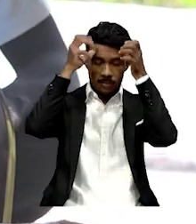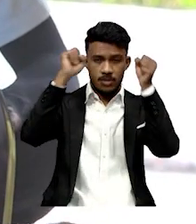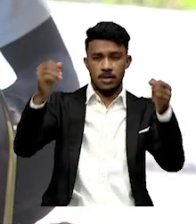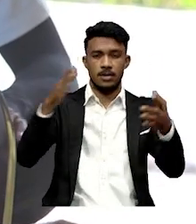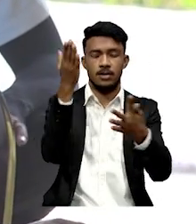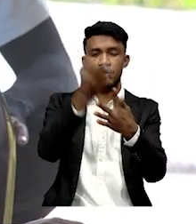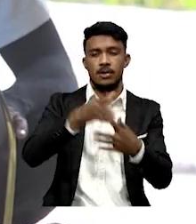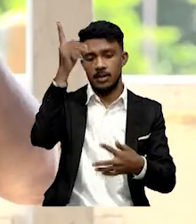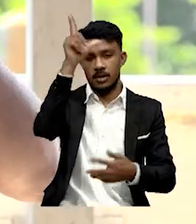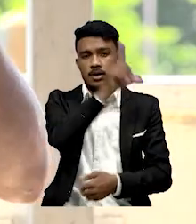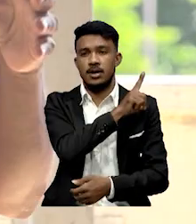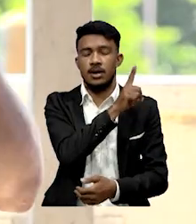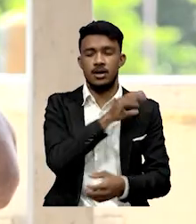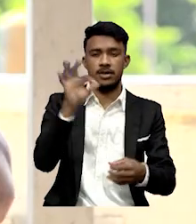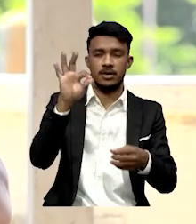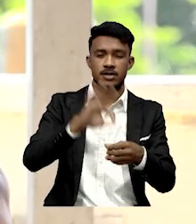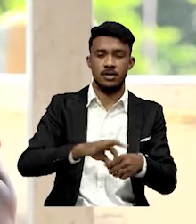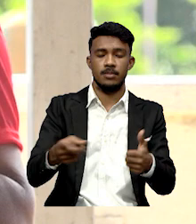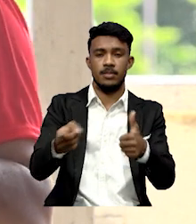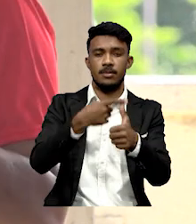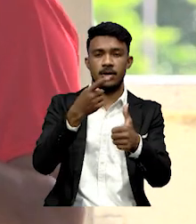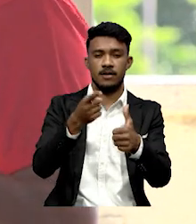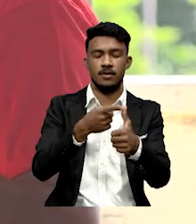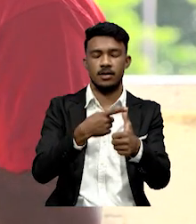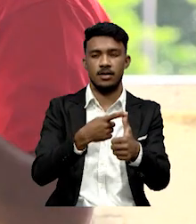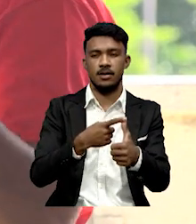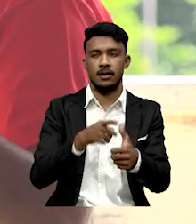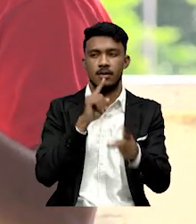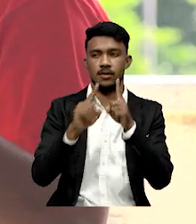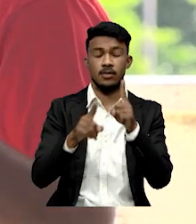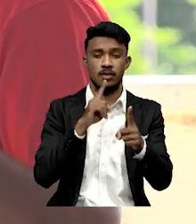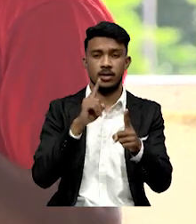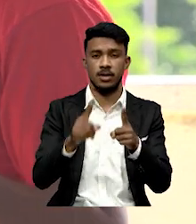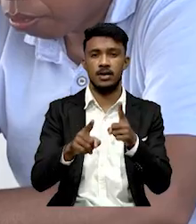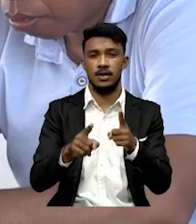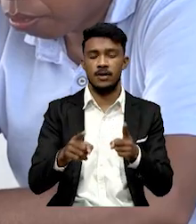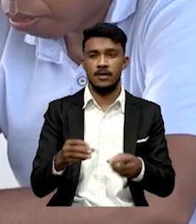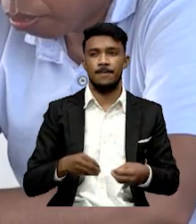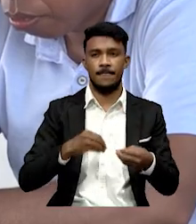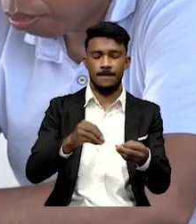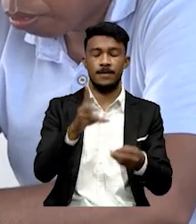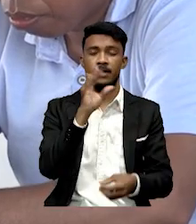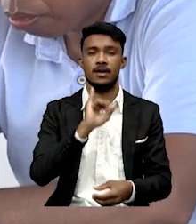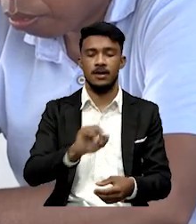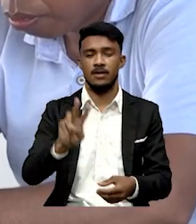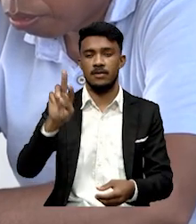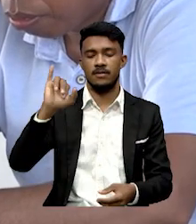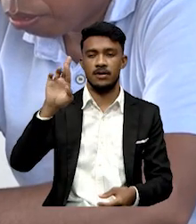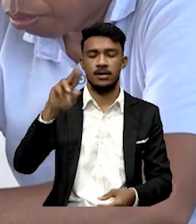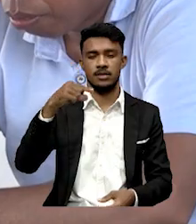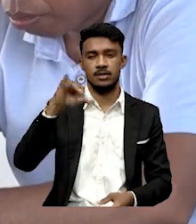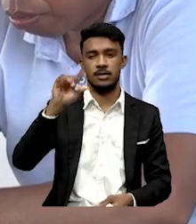Timor, e a eleição presidencial primeira volta. Porta-voz equipa surpresa dele, Virgílio F. Ximenes,